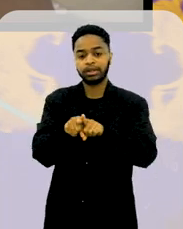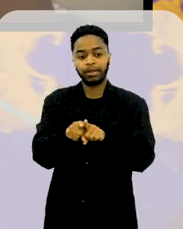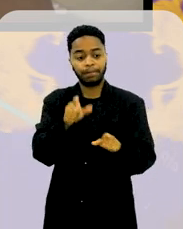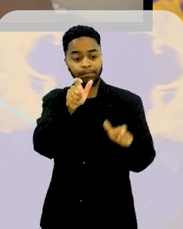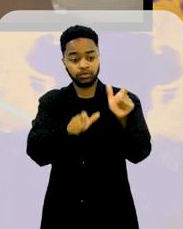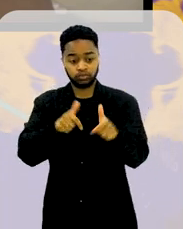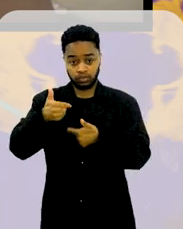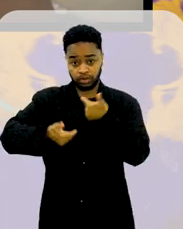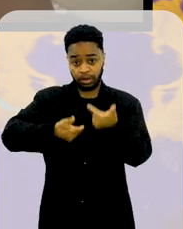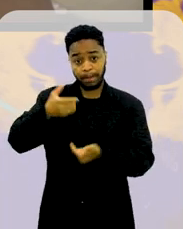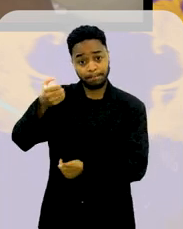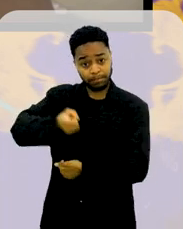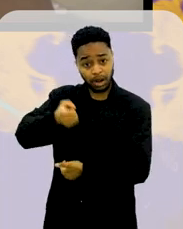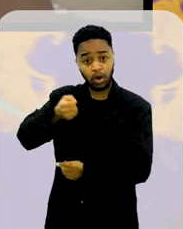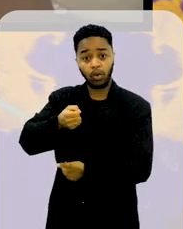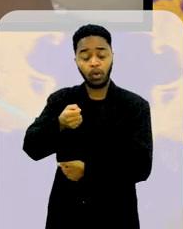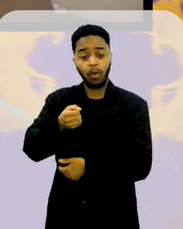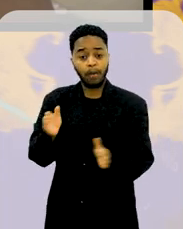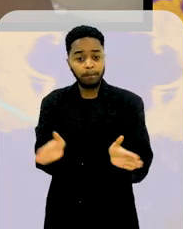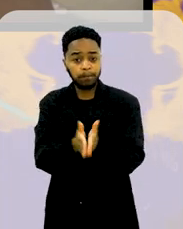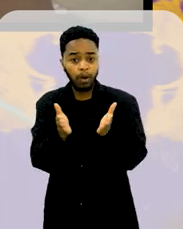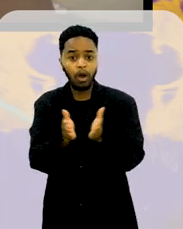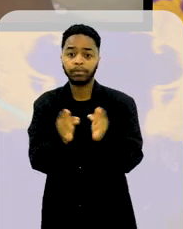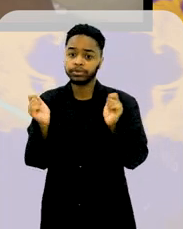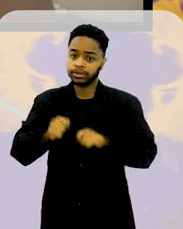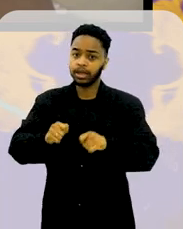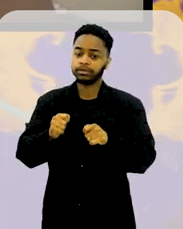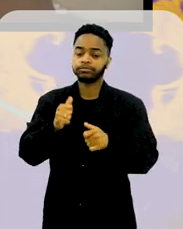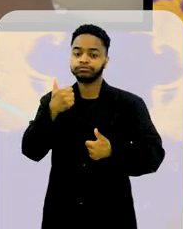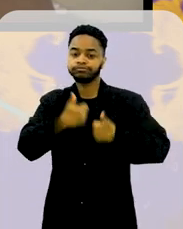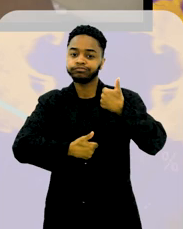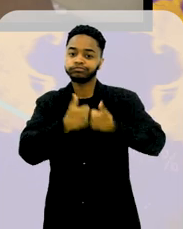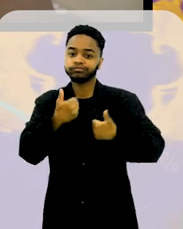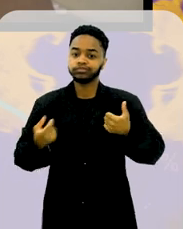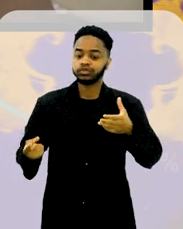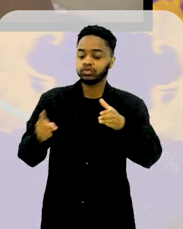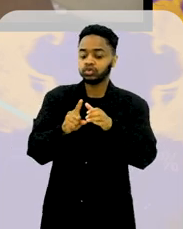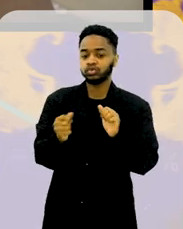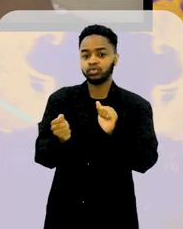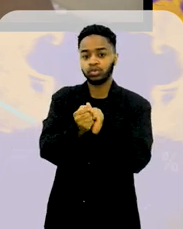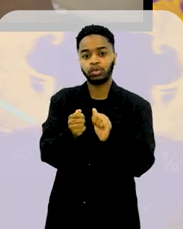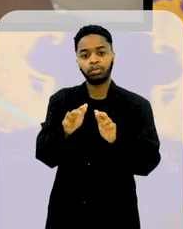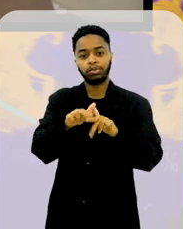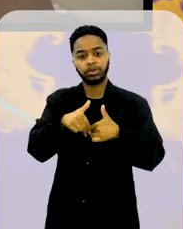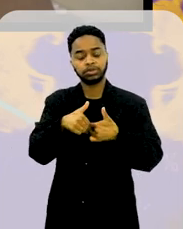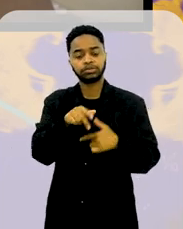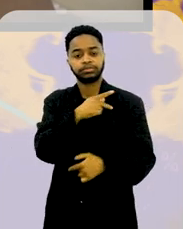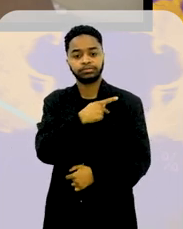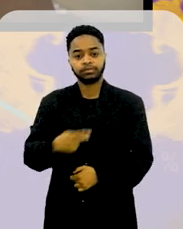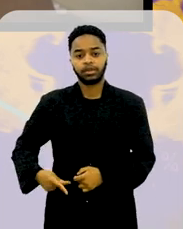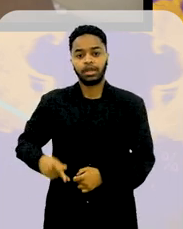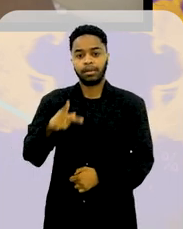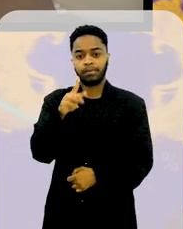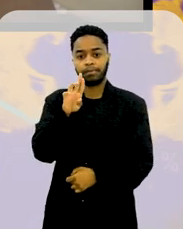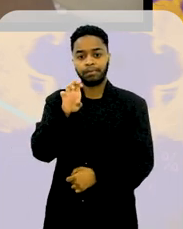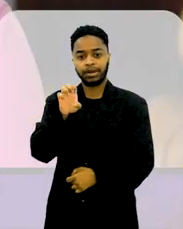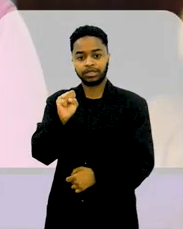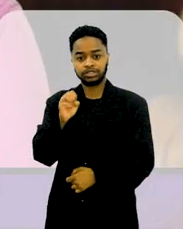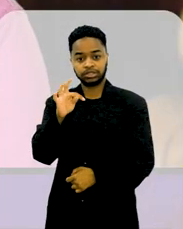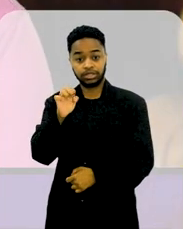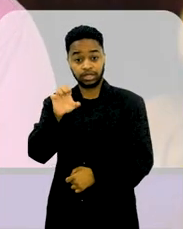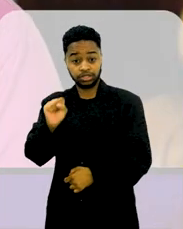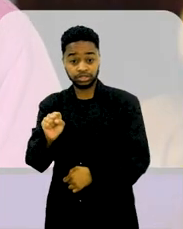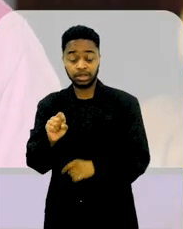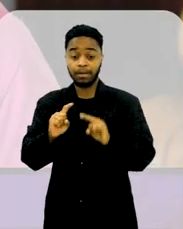operários brancos pobres para jogar através do presidente prestes a época presidente do Vasco